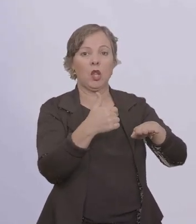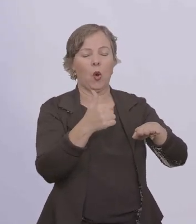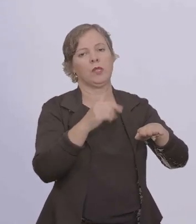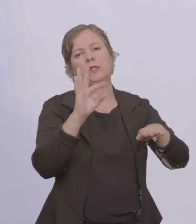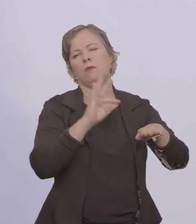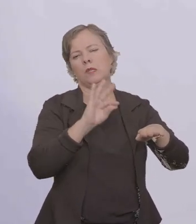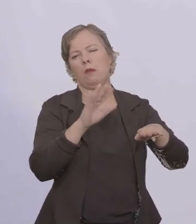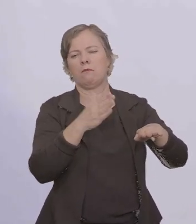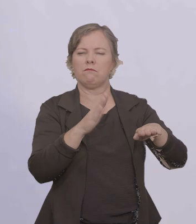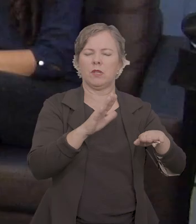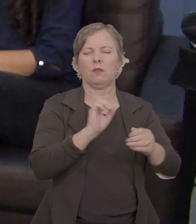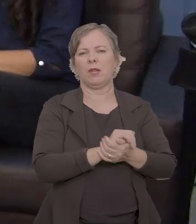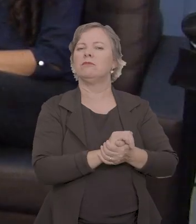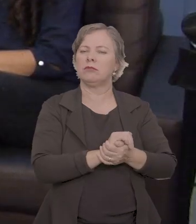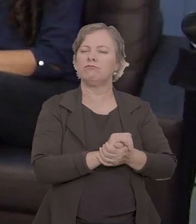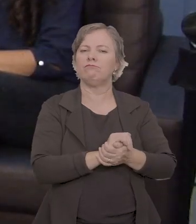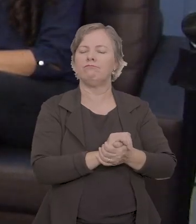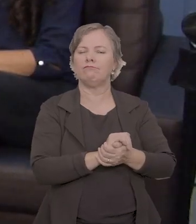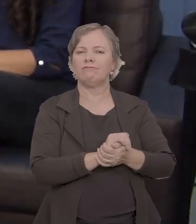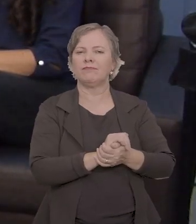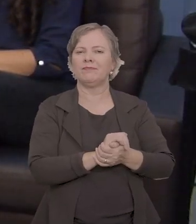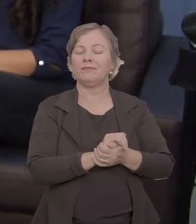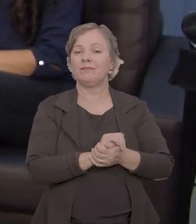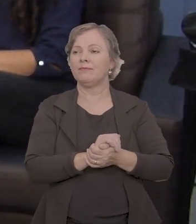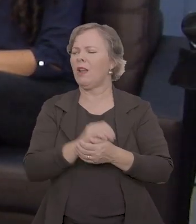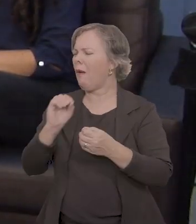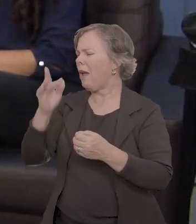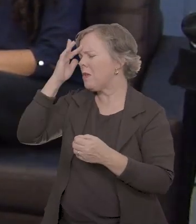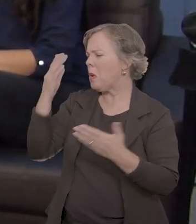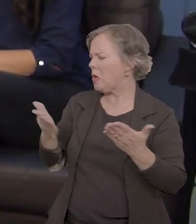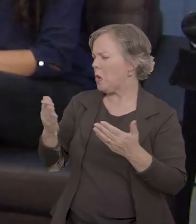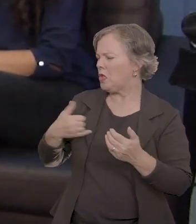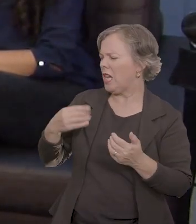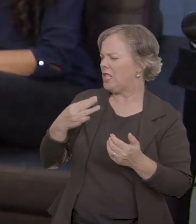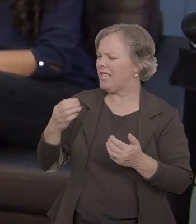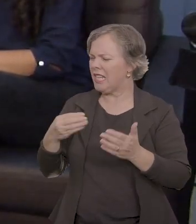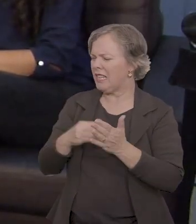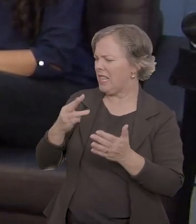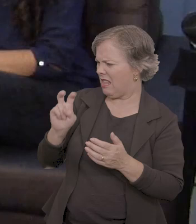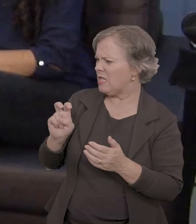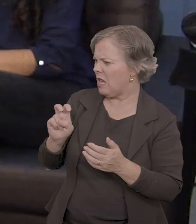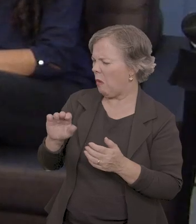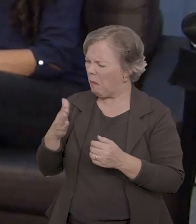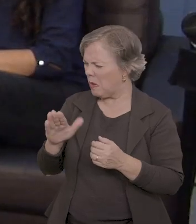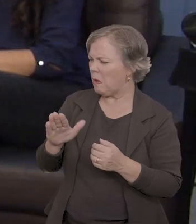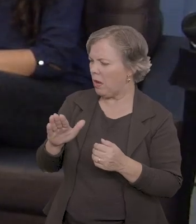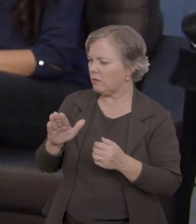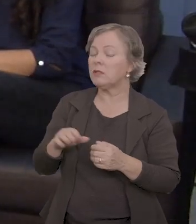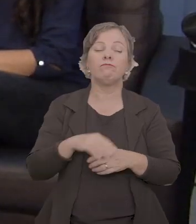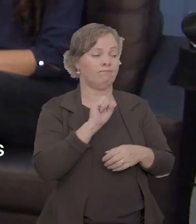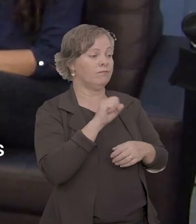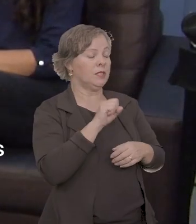12%. É uma parcela bem considerável. Seria o pessoal que hoje está com 30, 35 anos, né? Mais ou menos, essa geração.